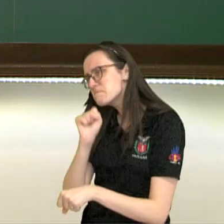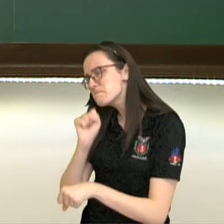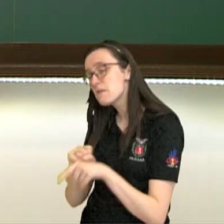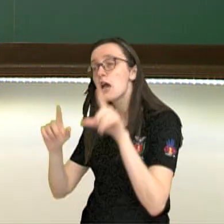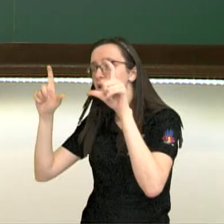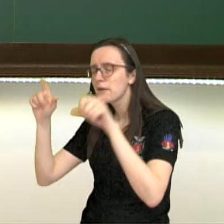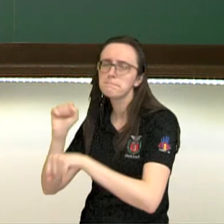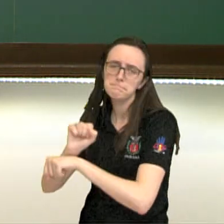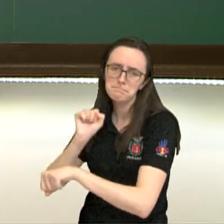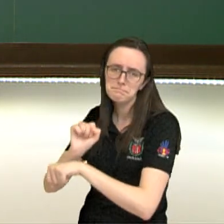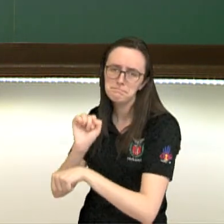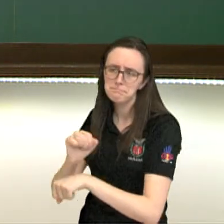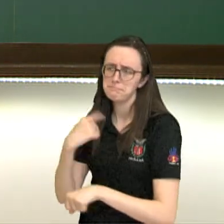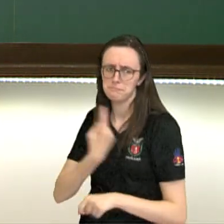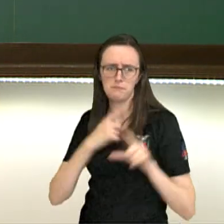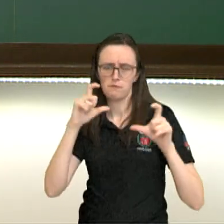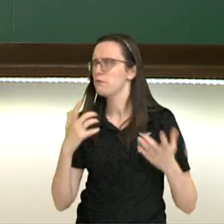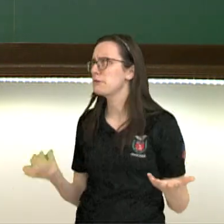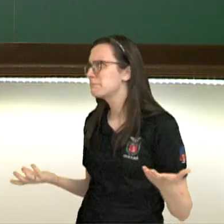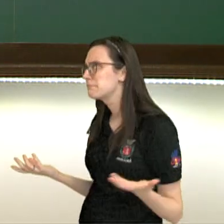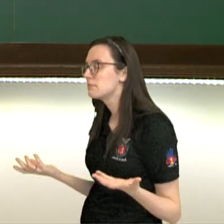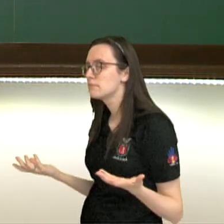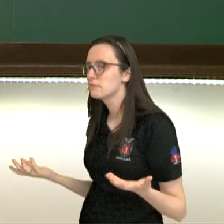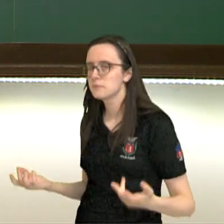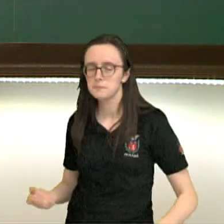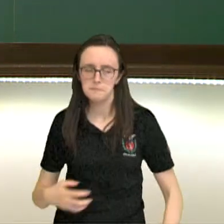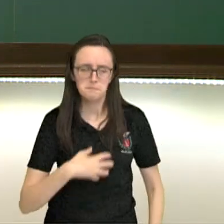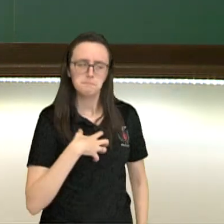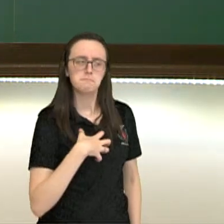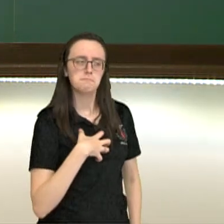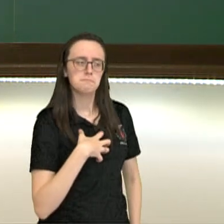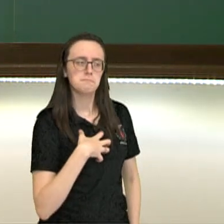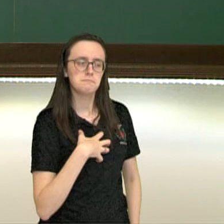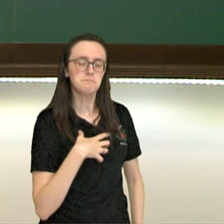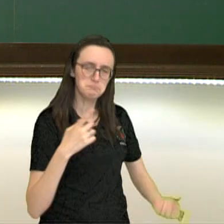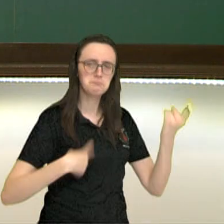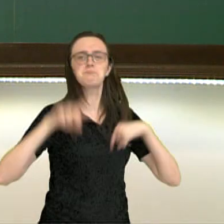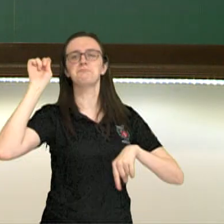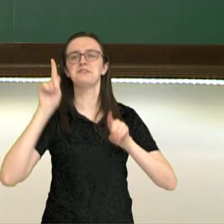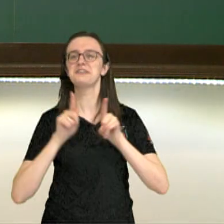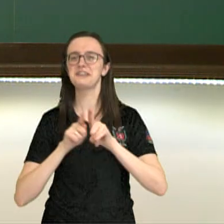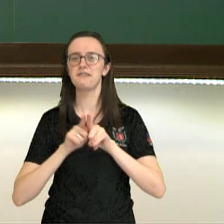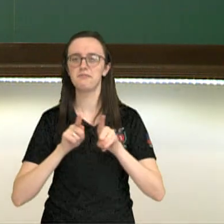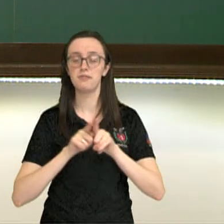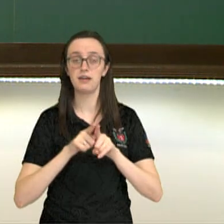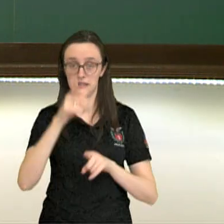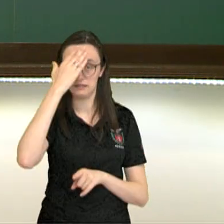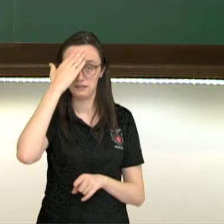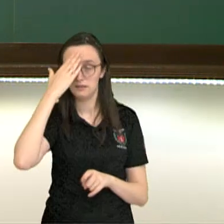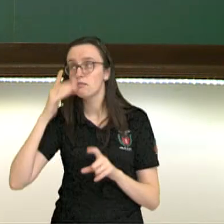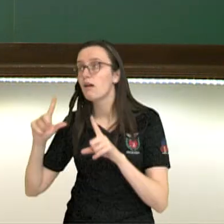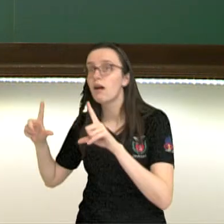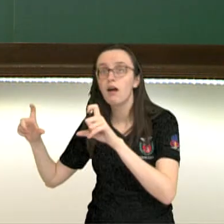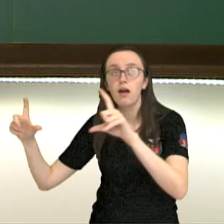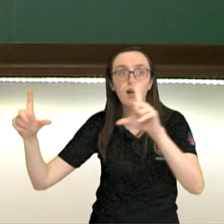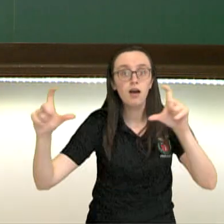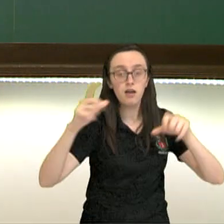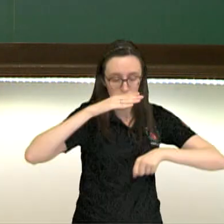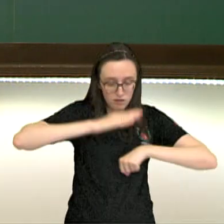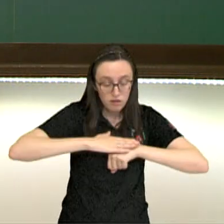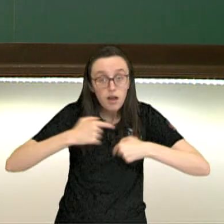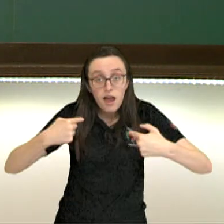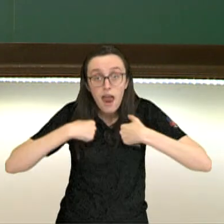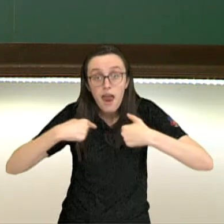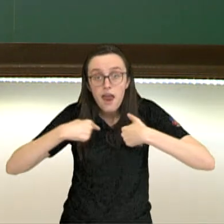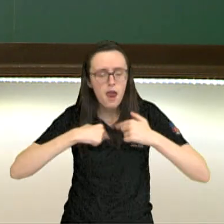uma foto que a gente fotografou? A tarefa de obter uma cópia da realidade passou a ser do fotógrafo e não